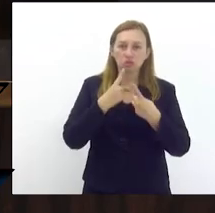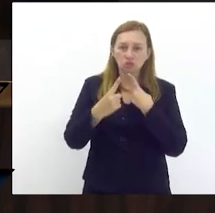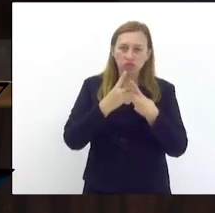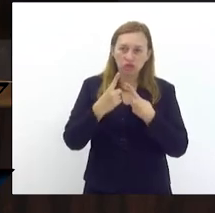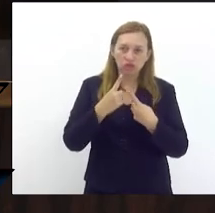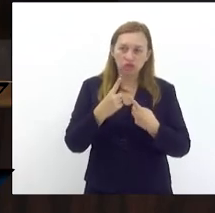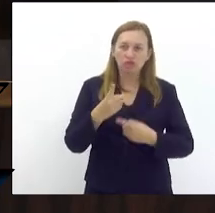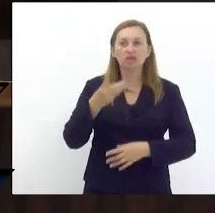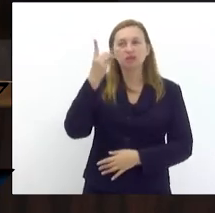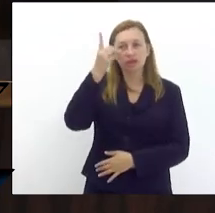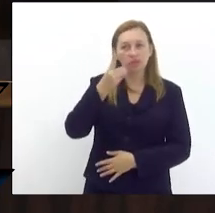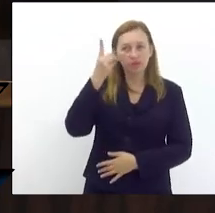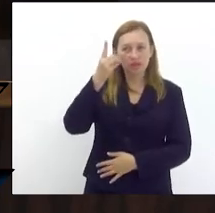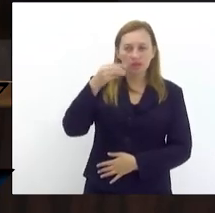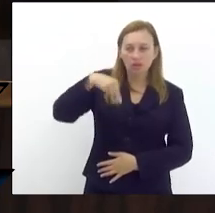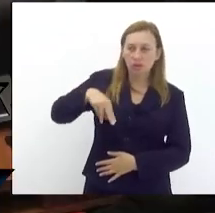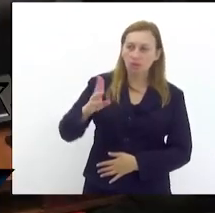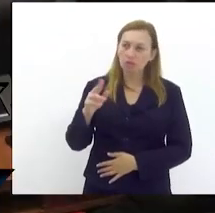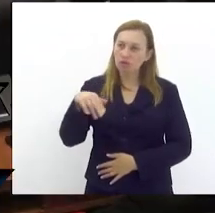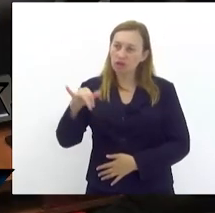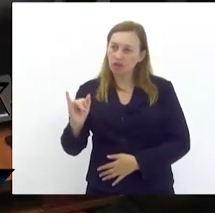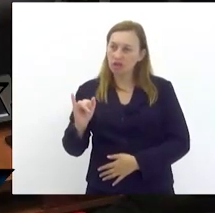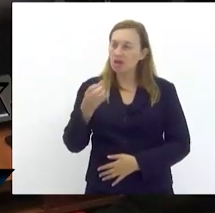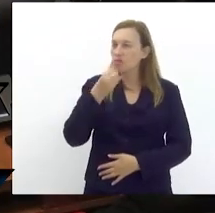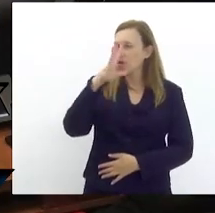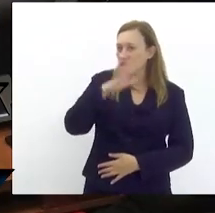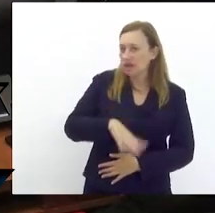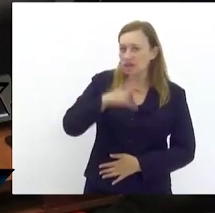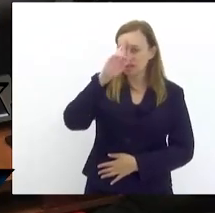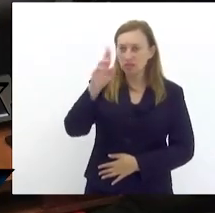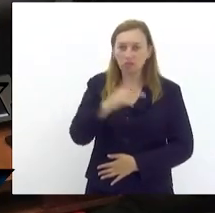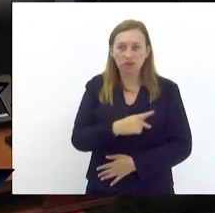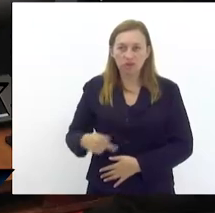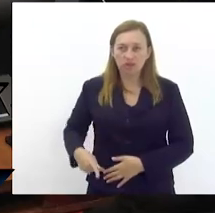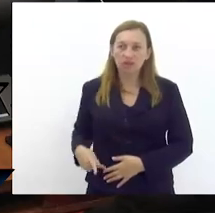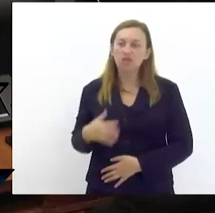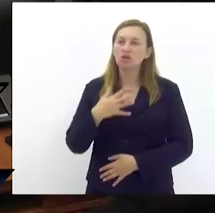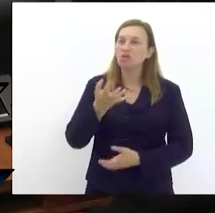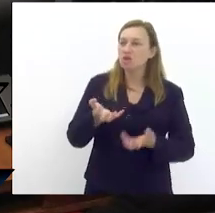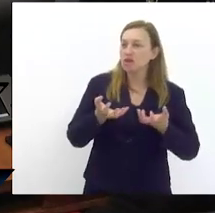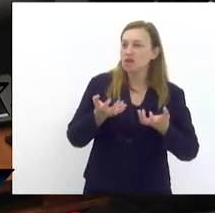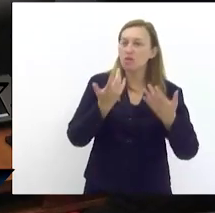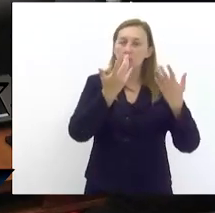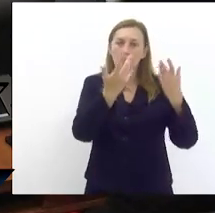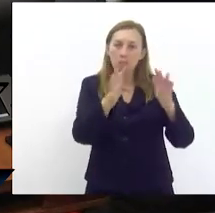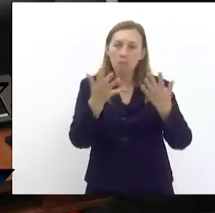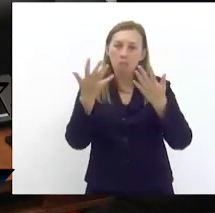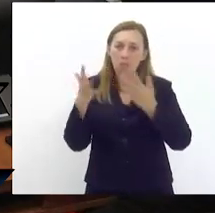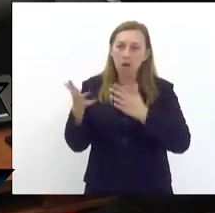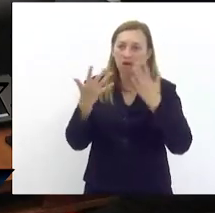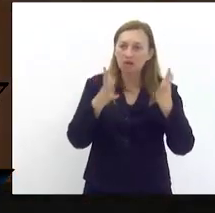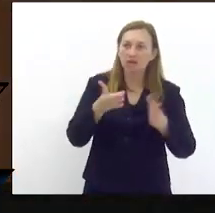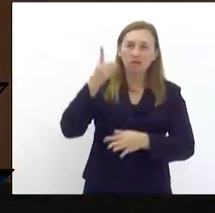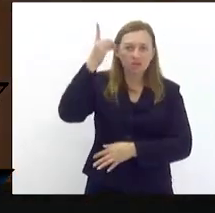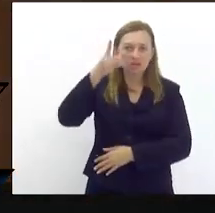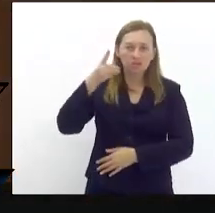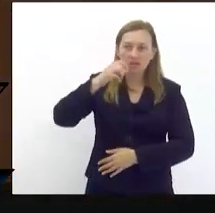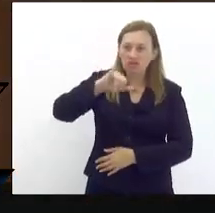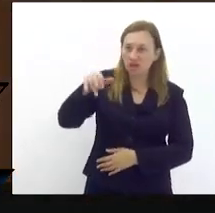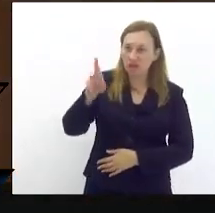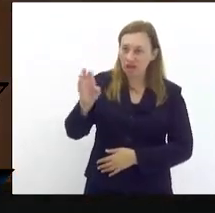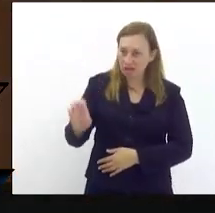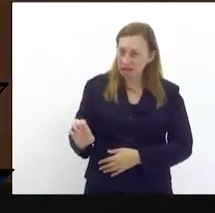aqui o nosso nome Deputado munir Boa tarde Presidente eu queria parabenizar o deputado Jari